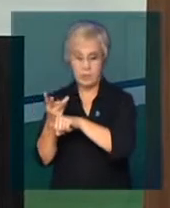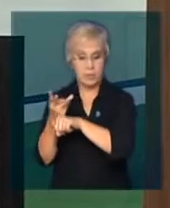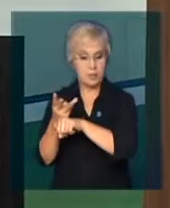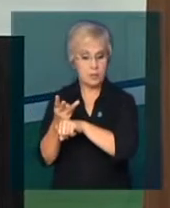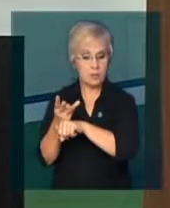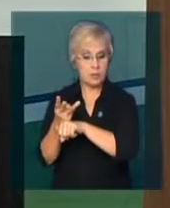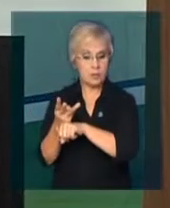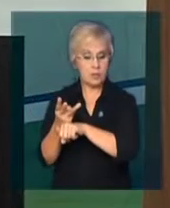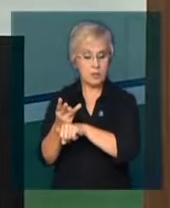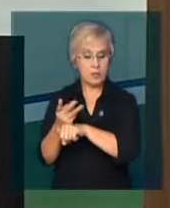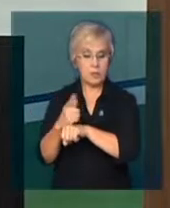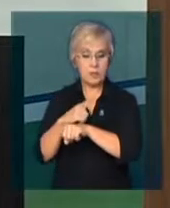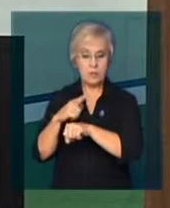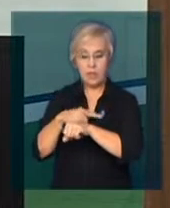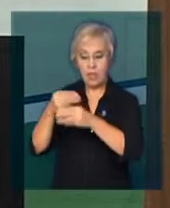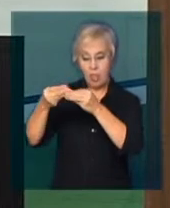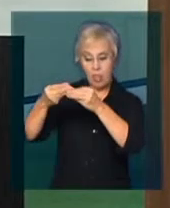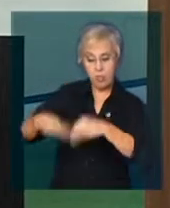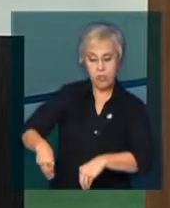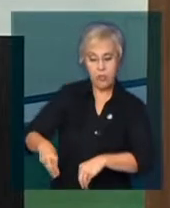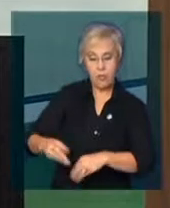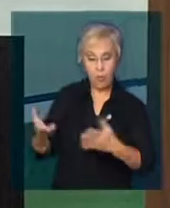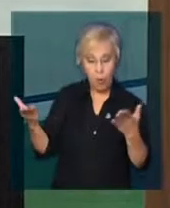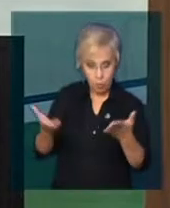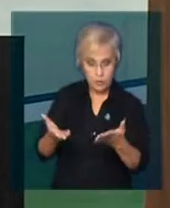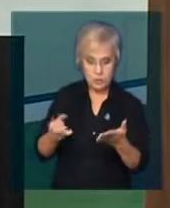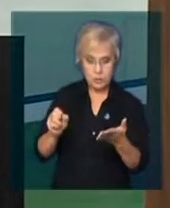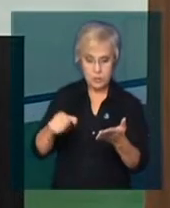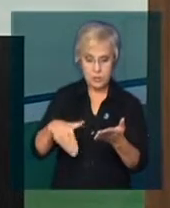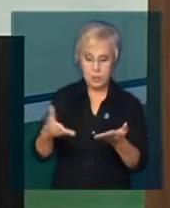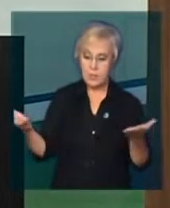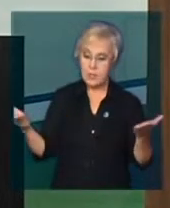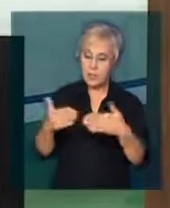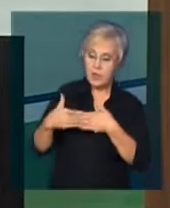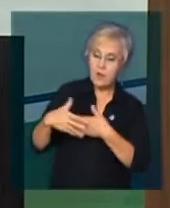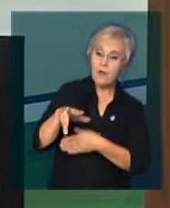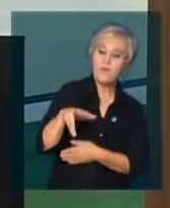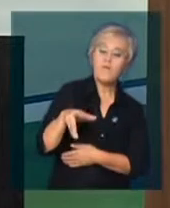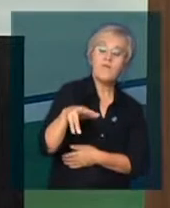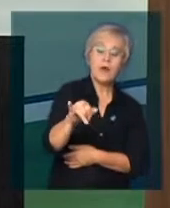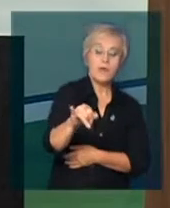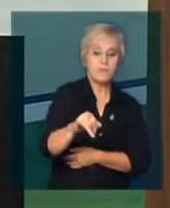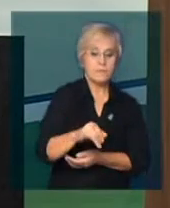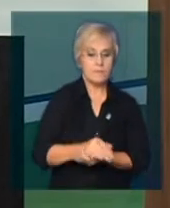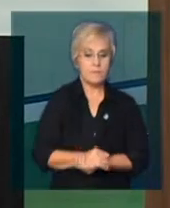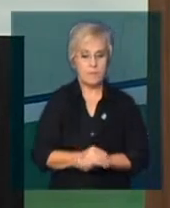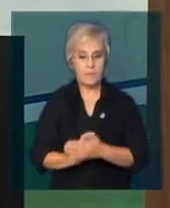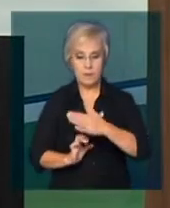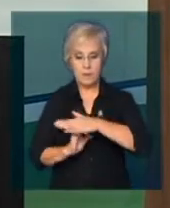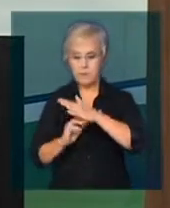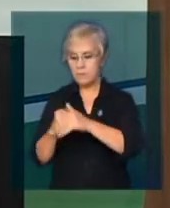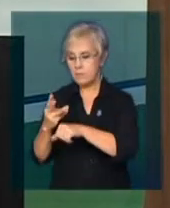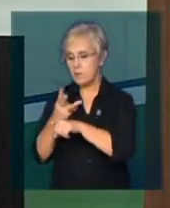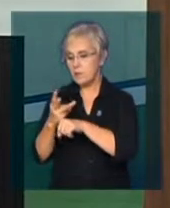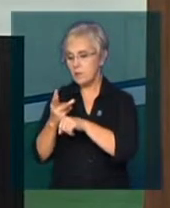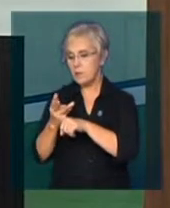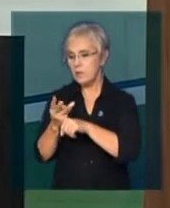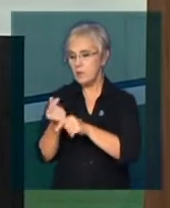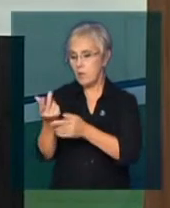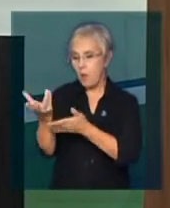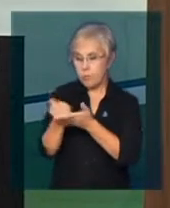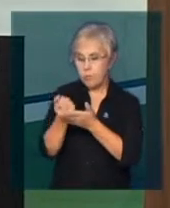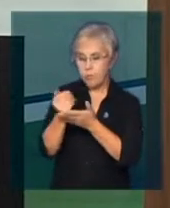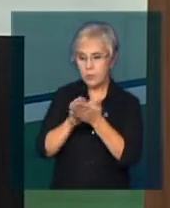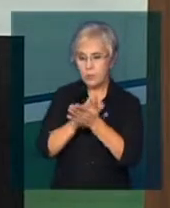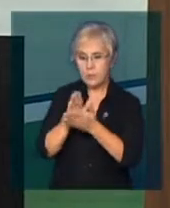com uma precarização, hoje sim, porque você tem uma empresa terceirizada, presta serviço, ele não recolhe as